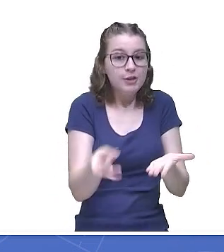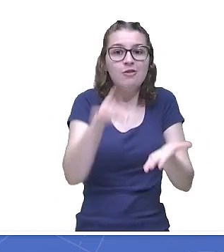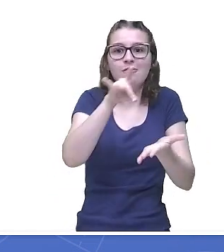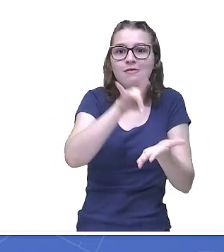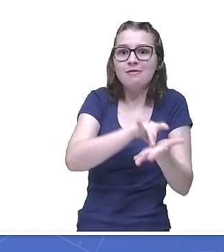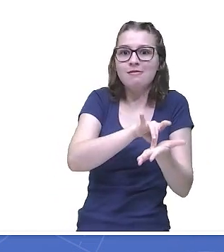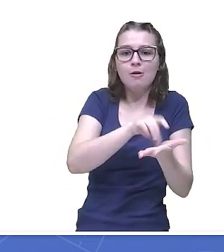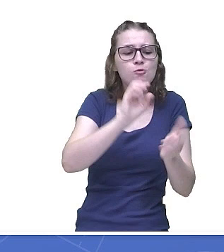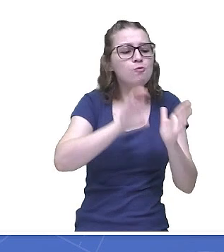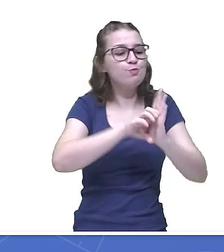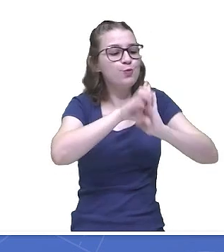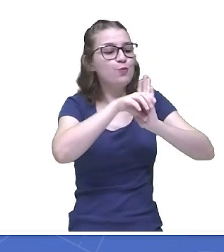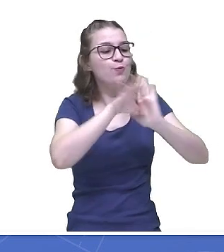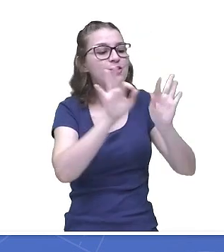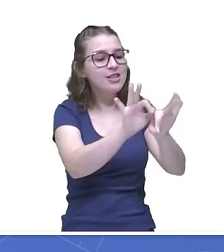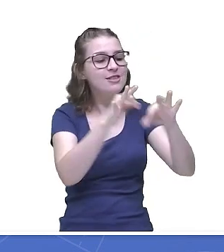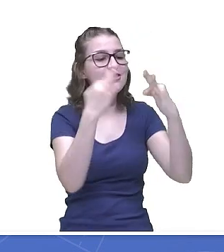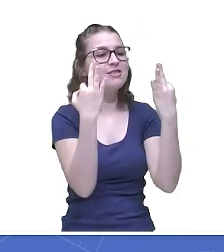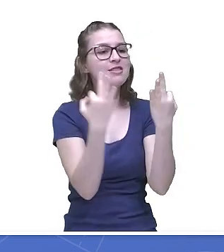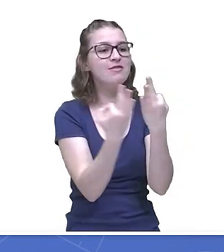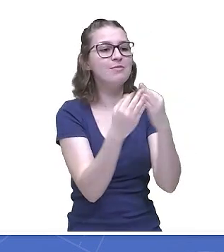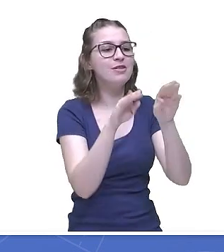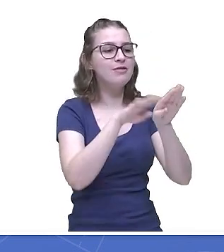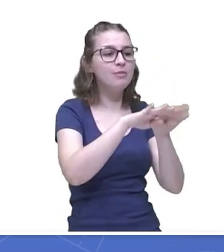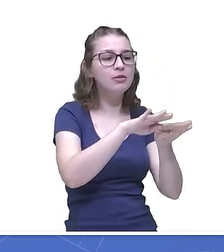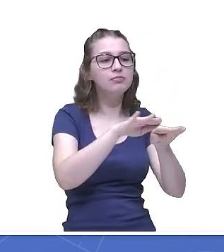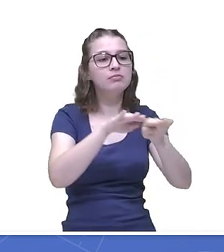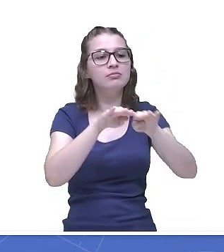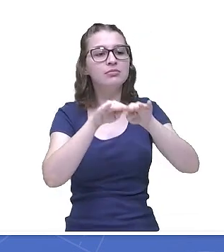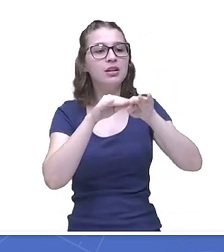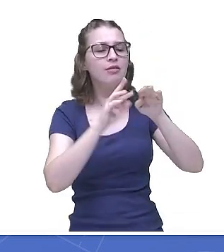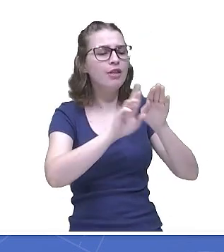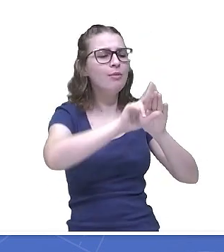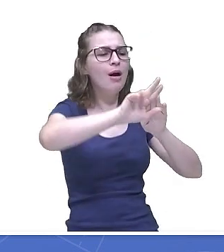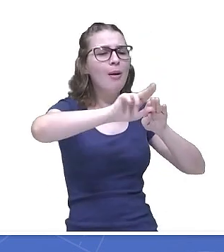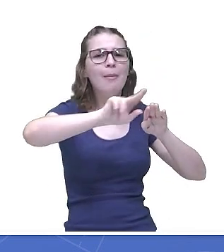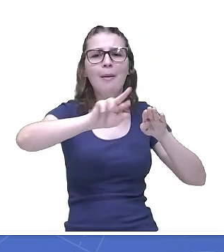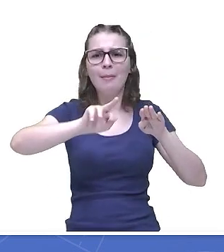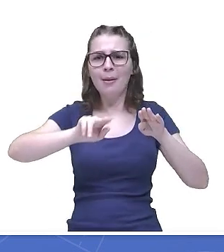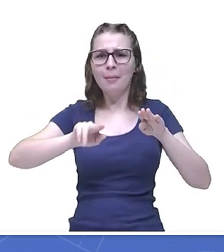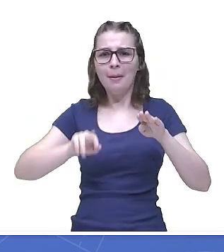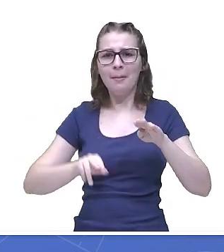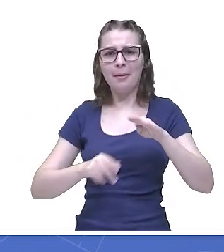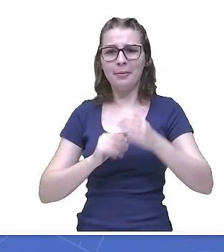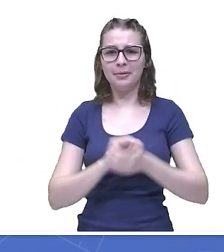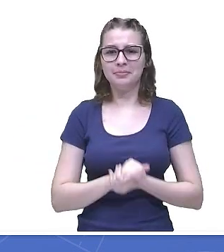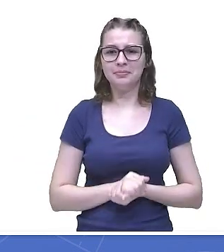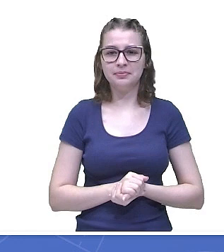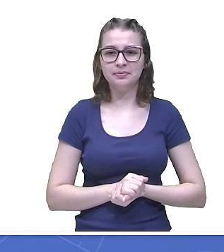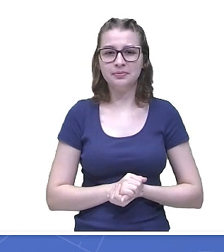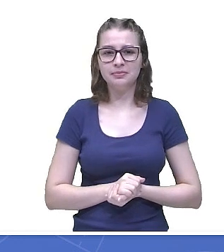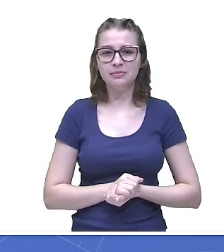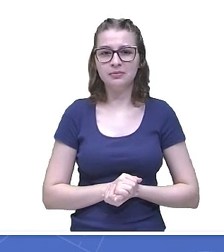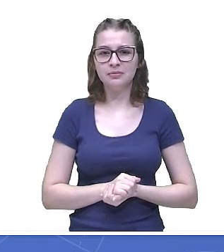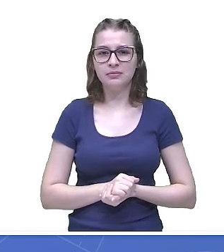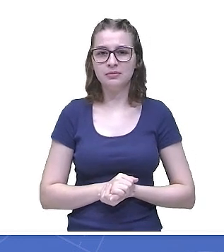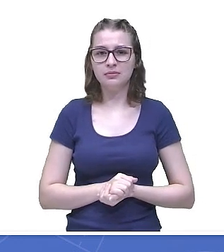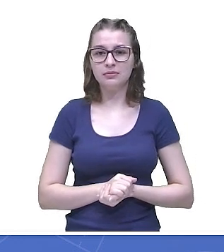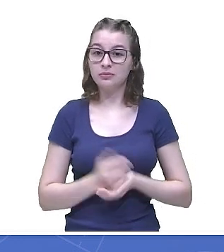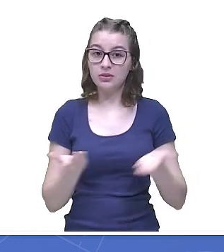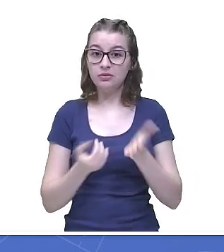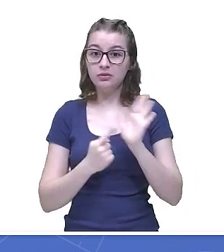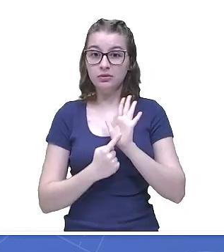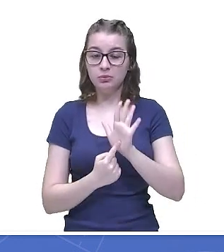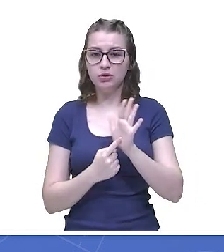nova definição mais igualitária e mais diversificada de família, né? Então, nós trouxemos aqui alguns tipos de família,